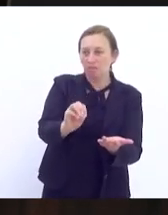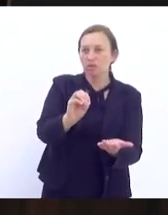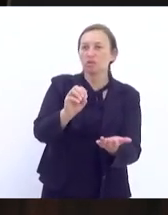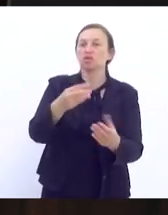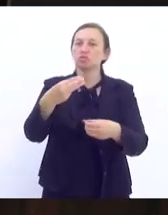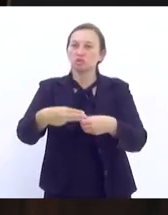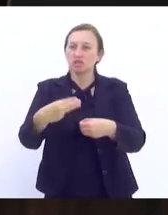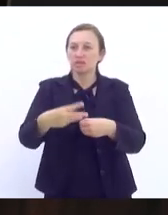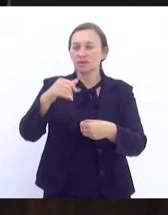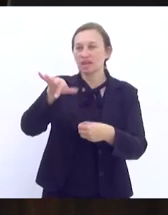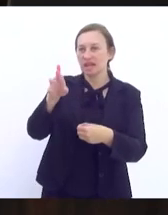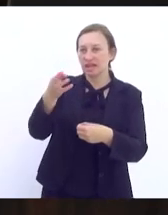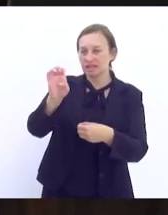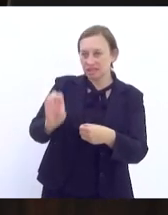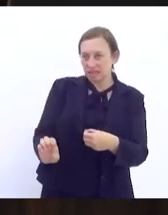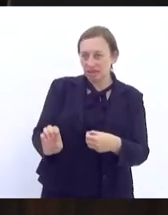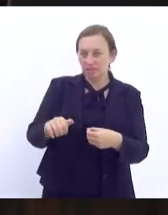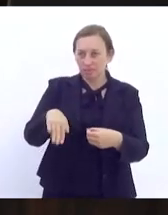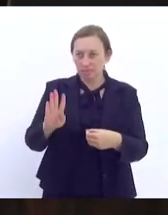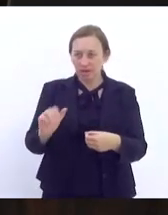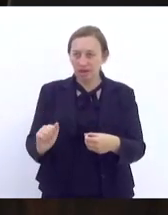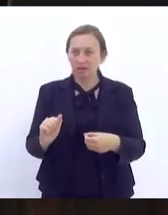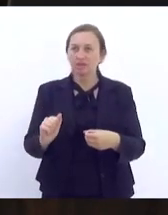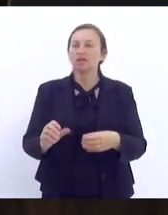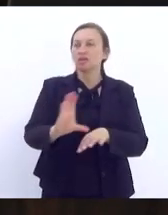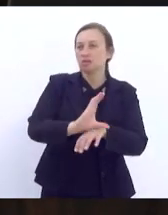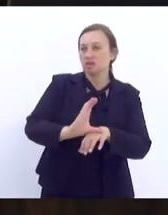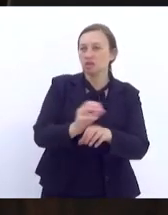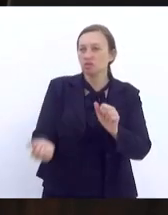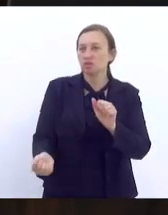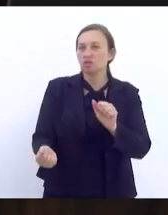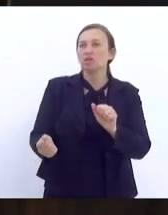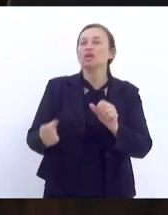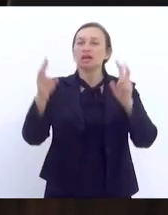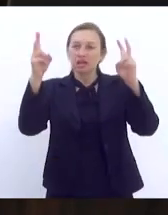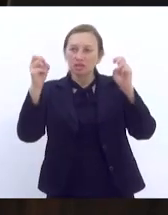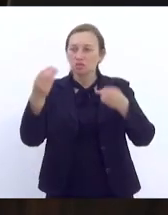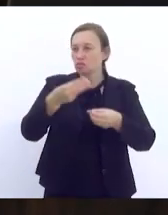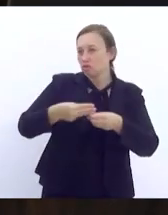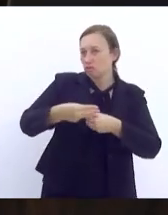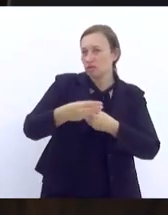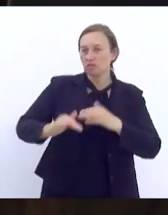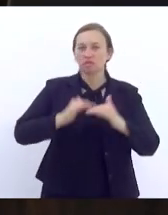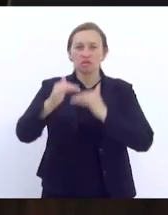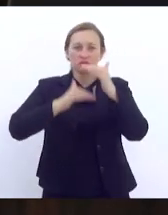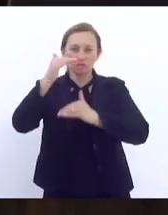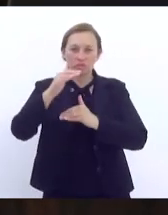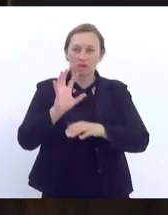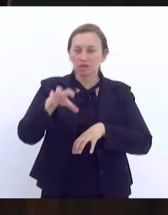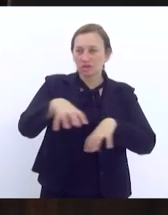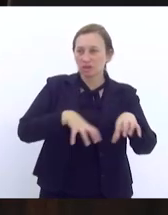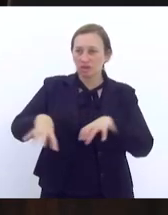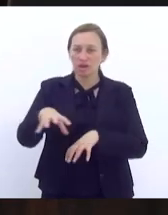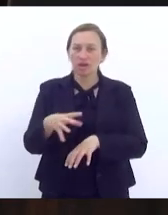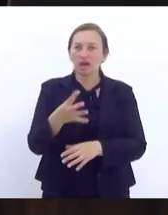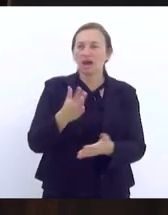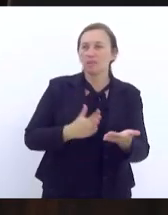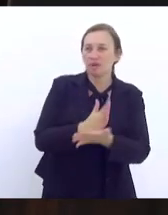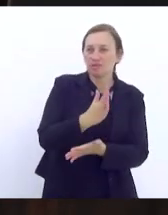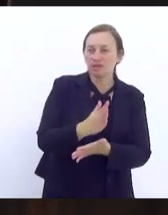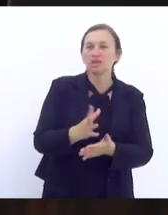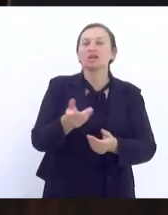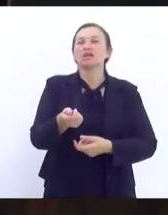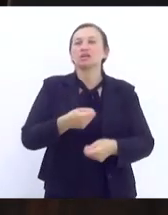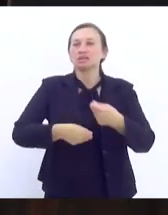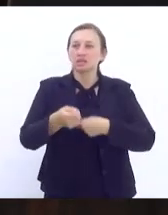as comissões condições de Justiça pela constitucionalidade de assuntos municipais desenvolvimento Regional favorável de orçamento